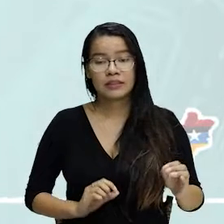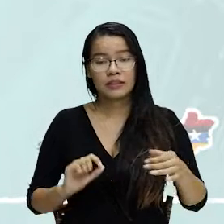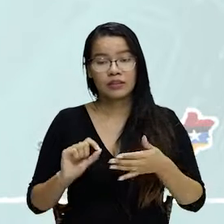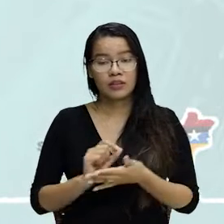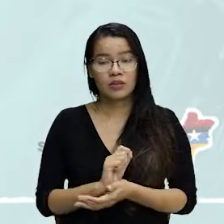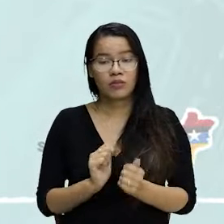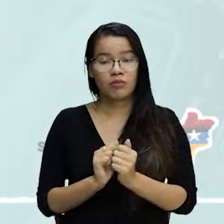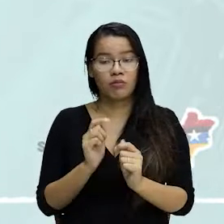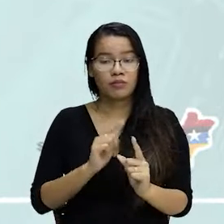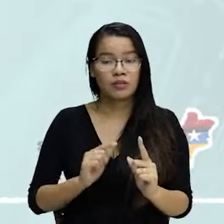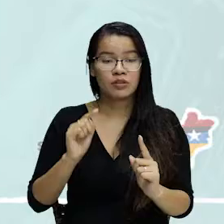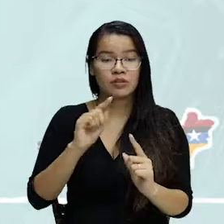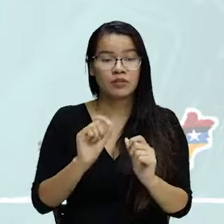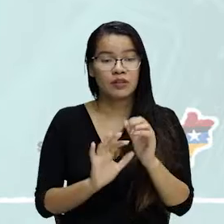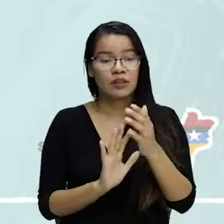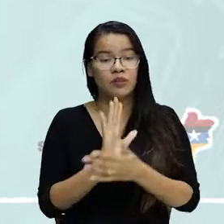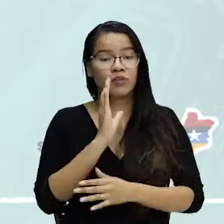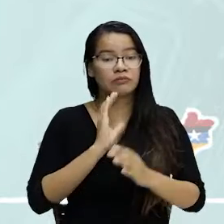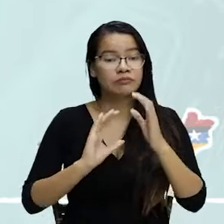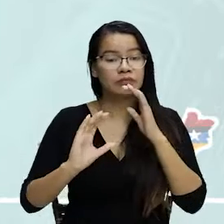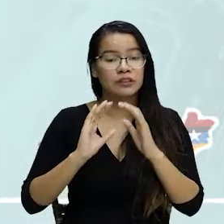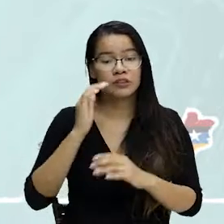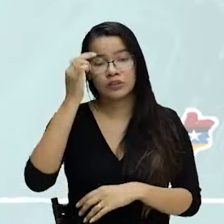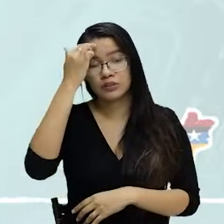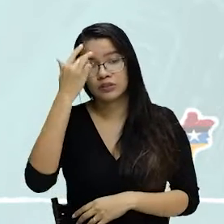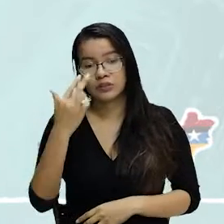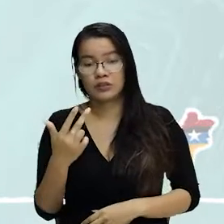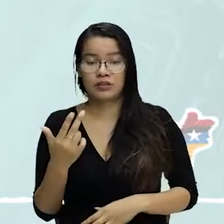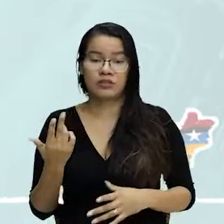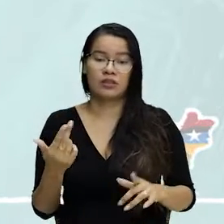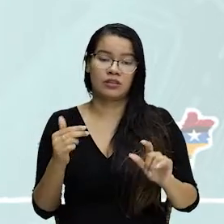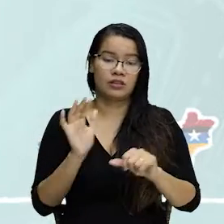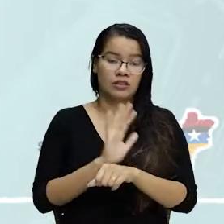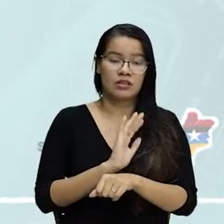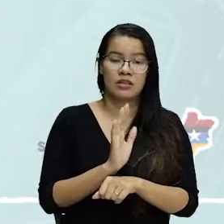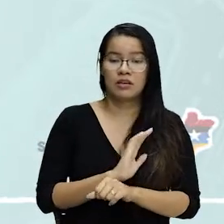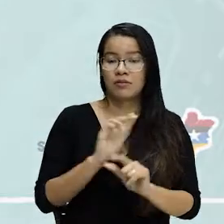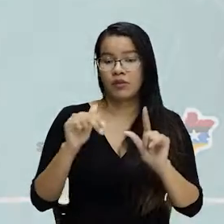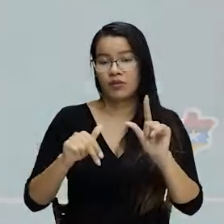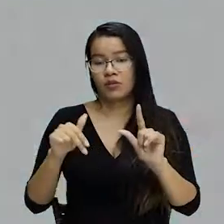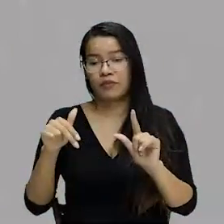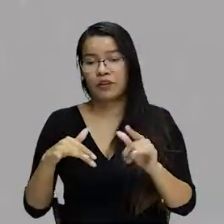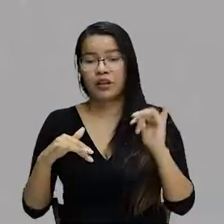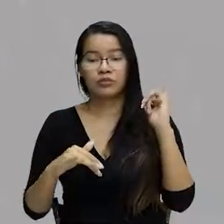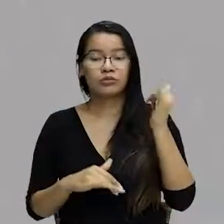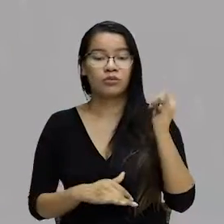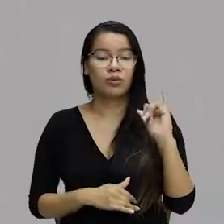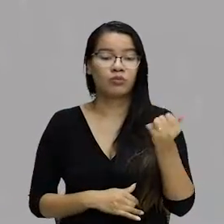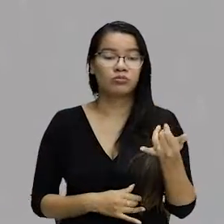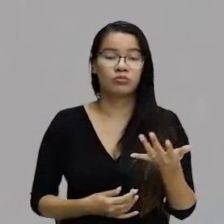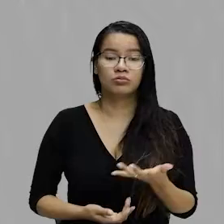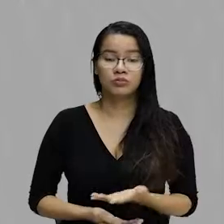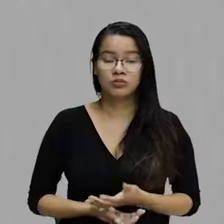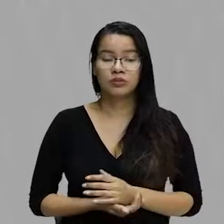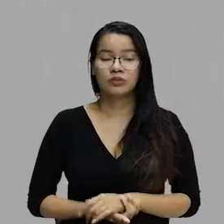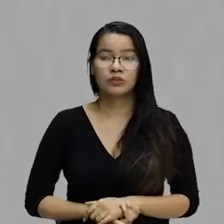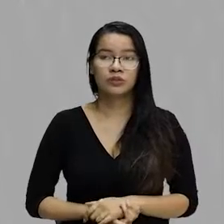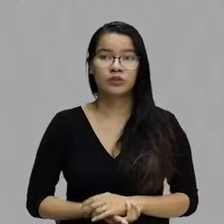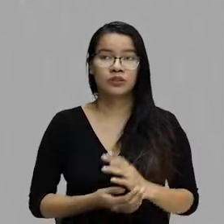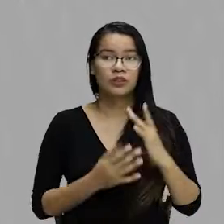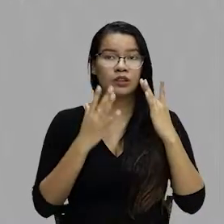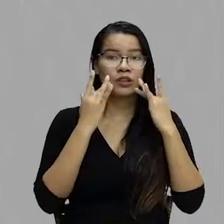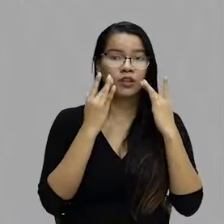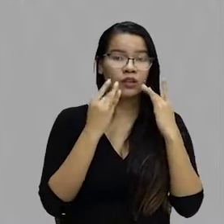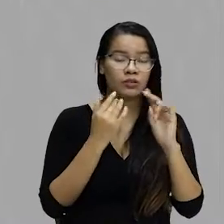cinema, roteiros para novelas, roteiros para séries, ideias. No cinema, geralmente é chamado de roteiro. No teatro é chamado